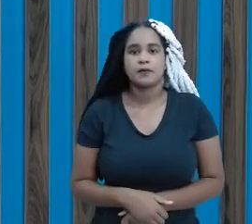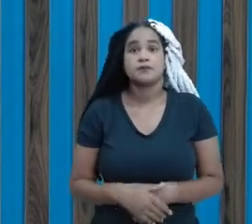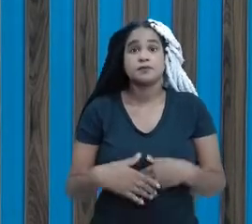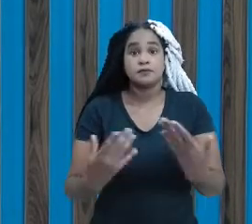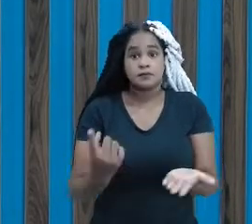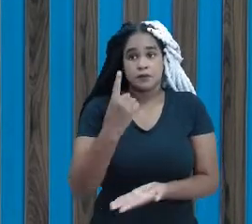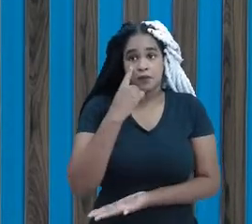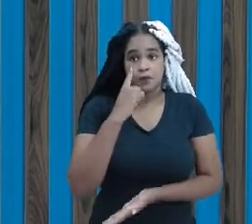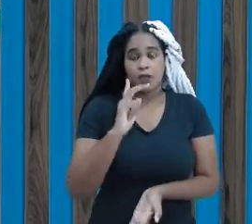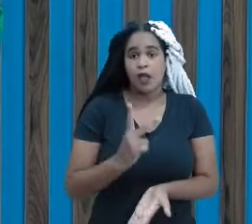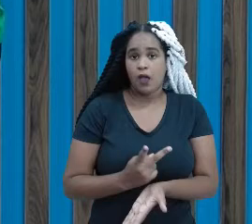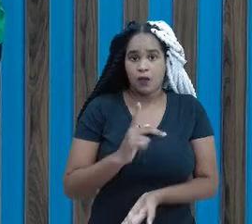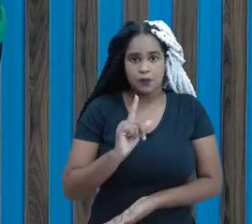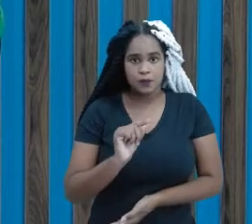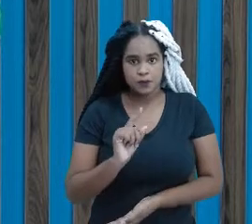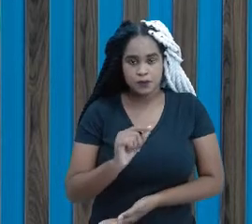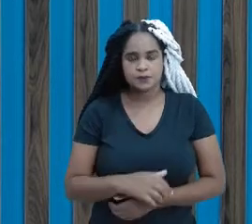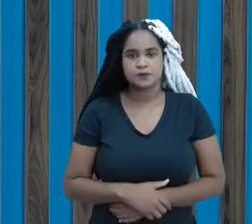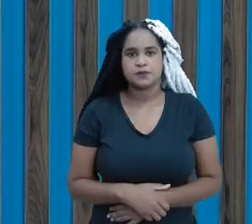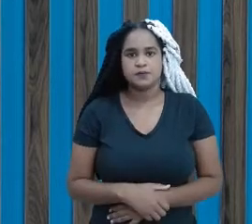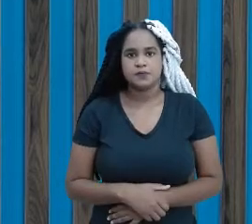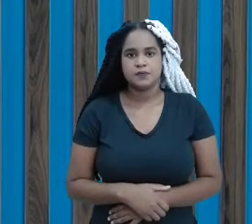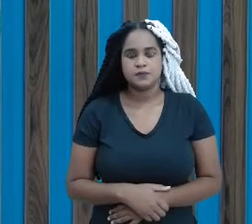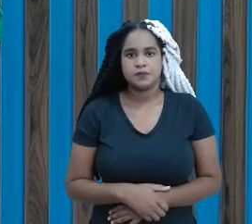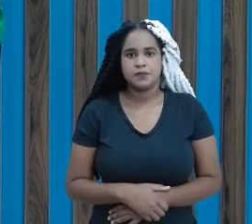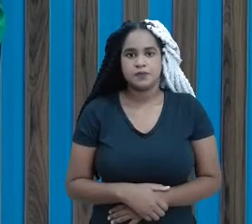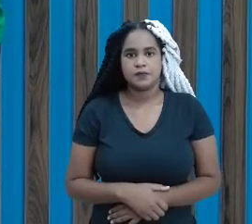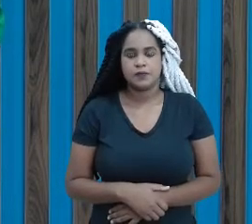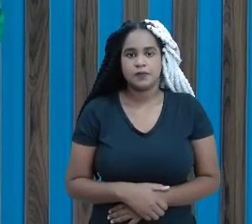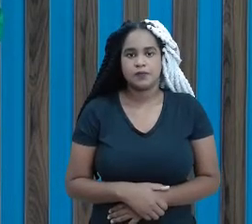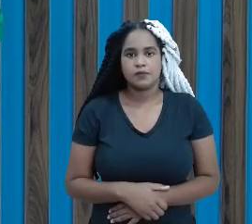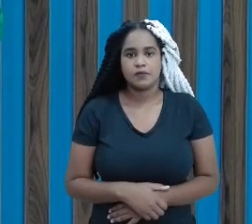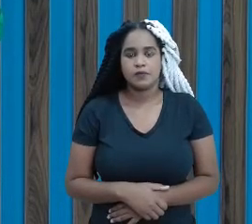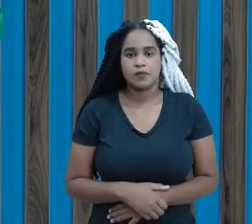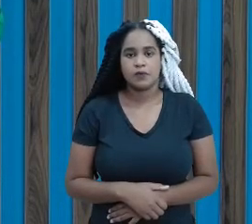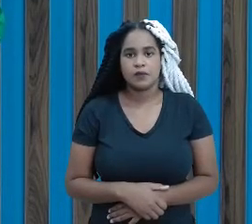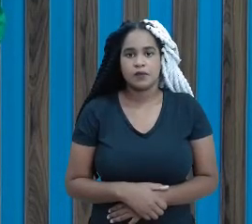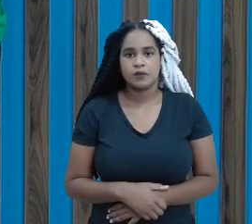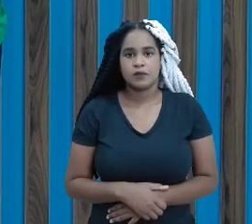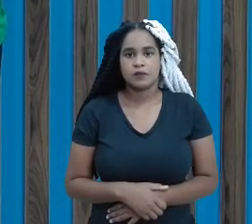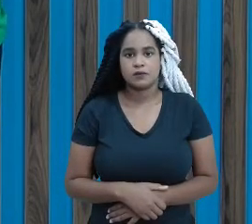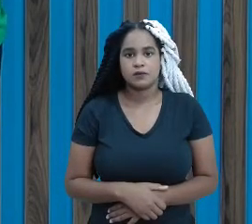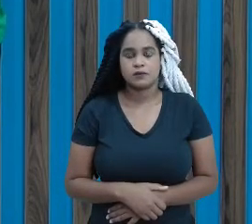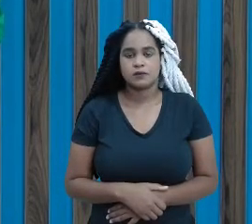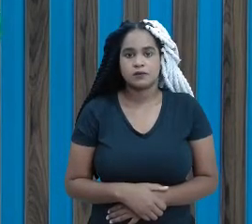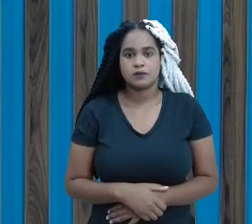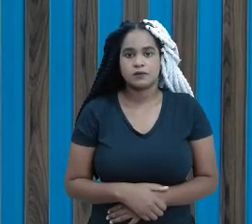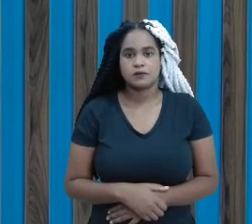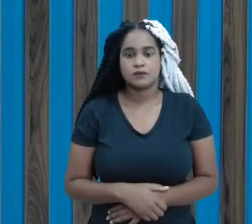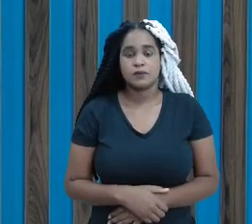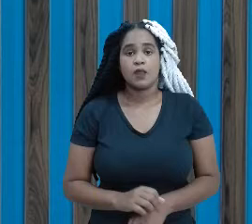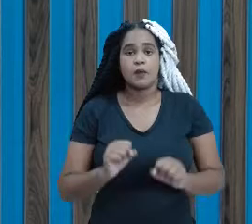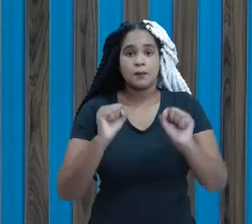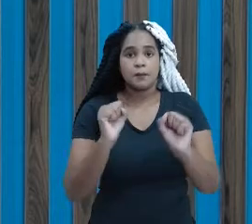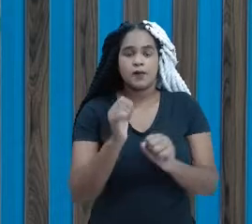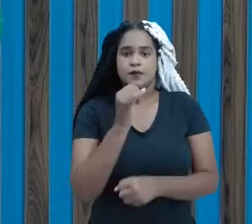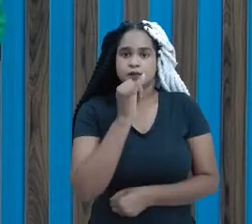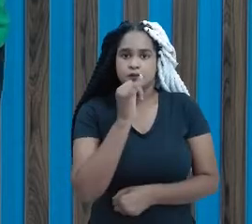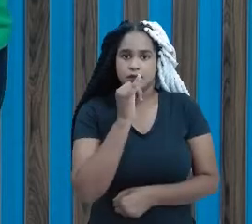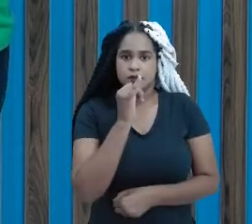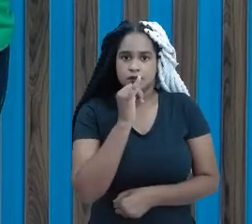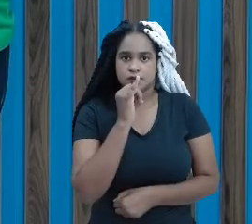Aí o que acontece? Esse indivíduo ele pode ter um comprometimento intelectual, né?